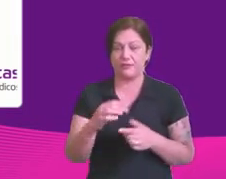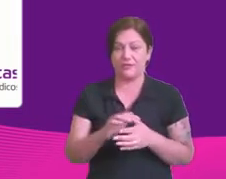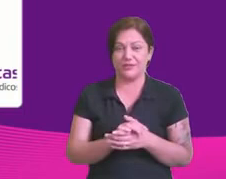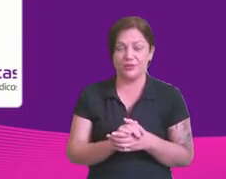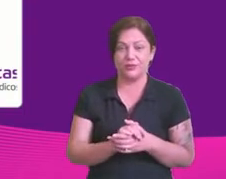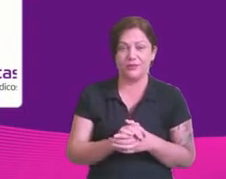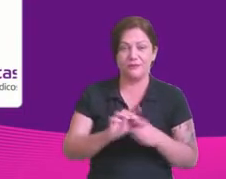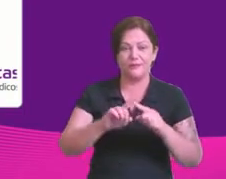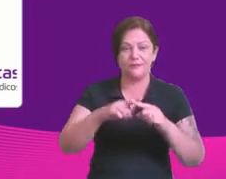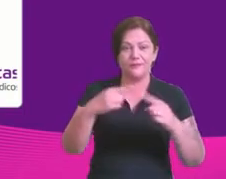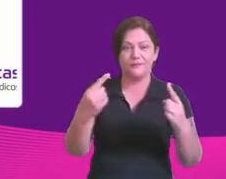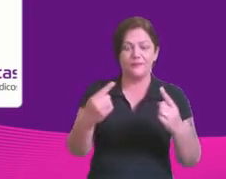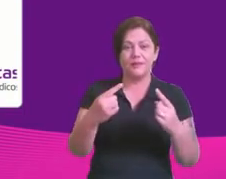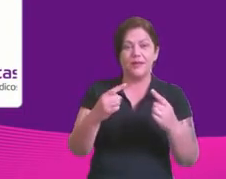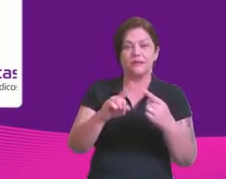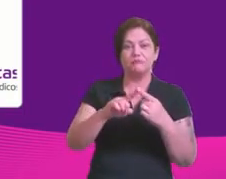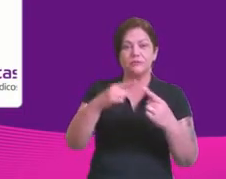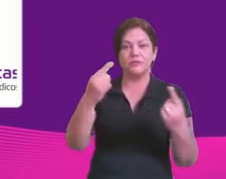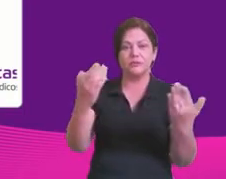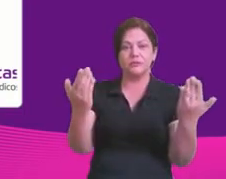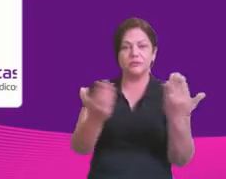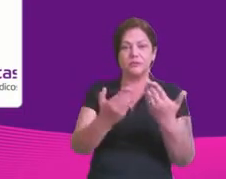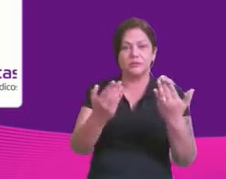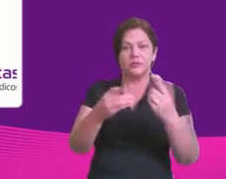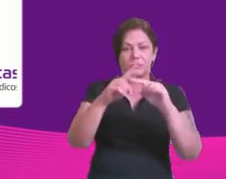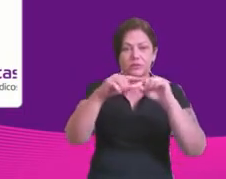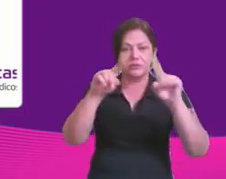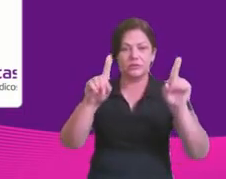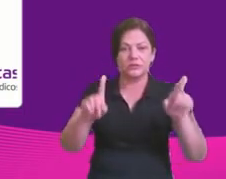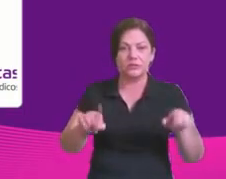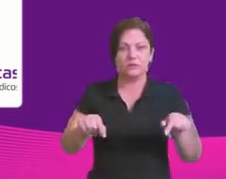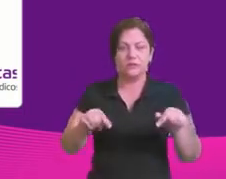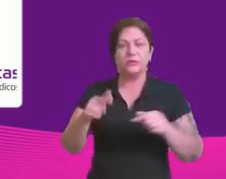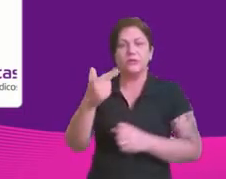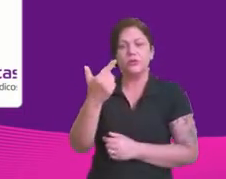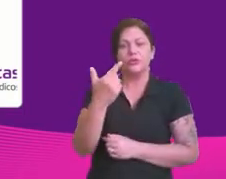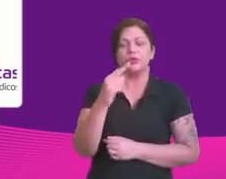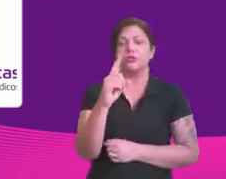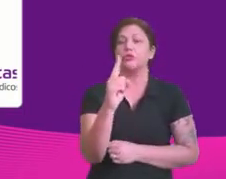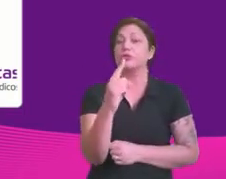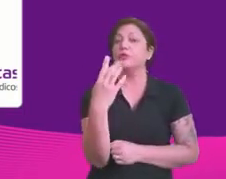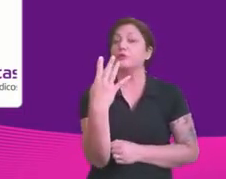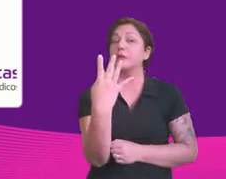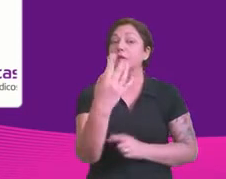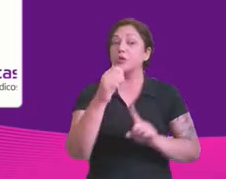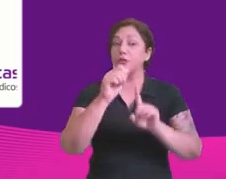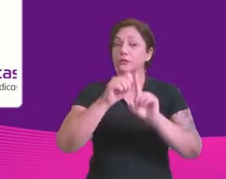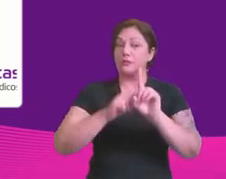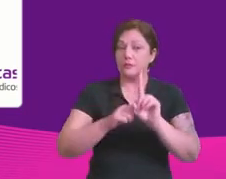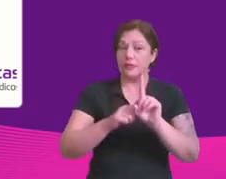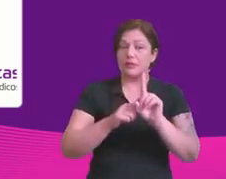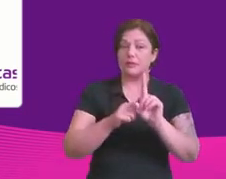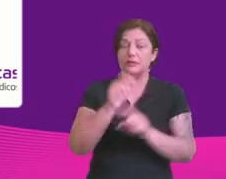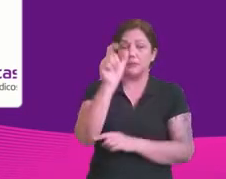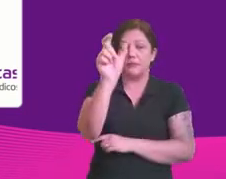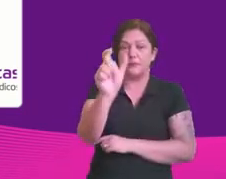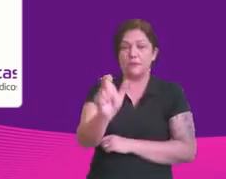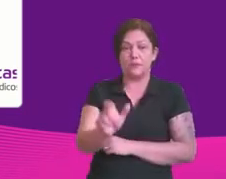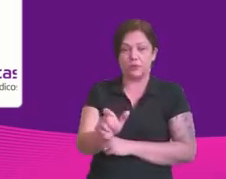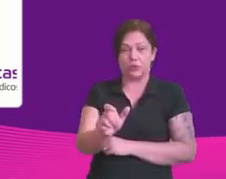Diante dessa situação, né, uma recidiva após 14 meses de uma paciente que chegou a